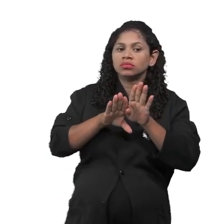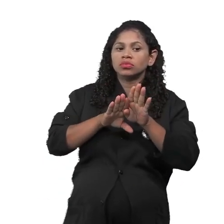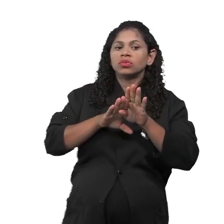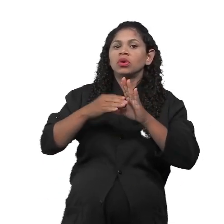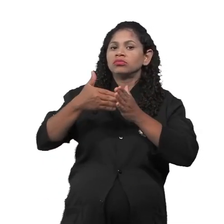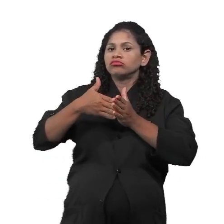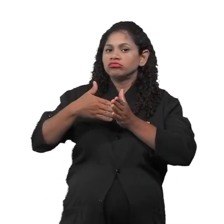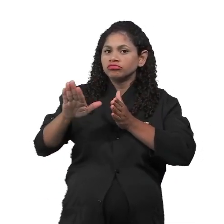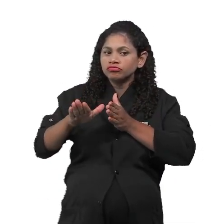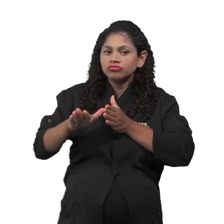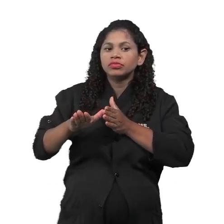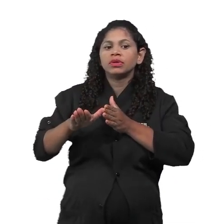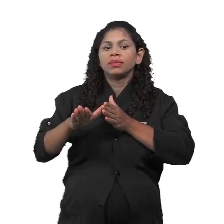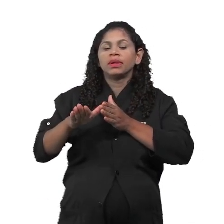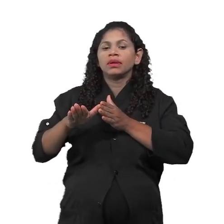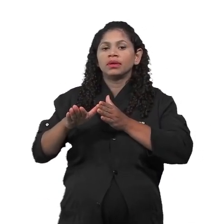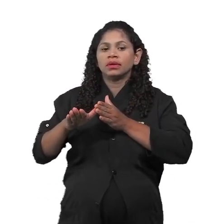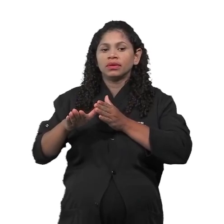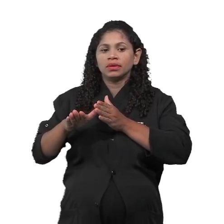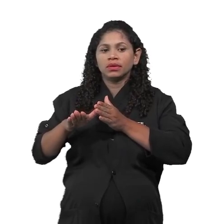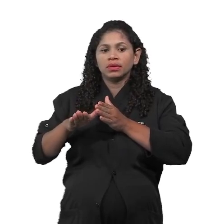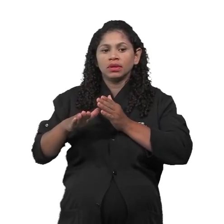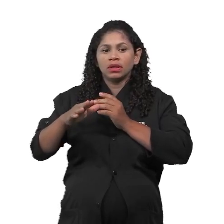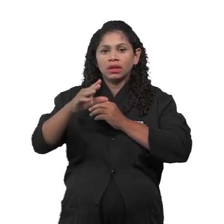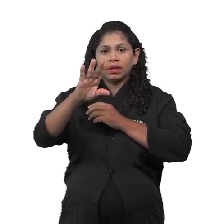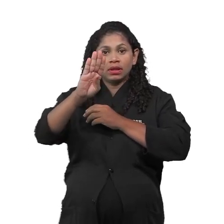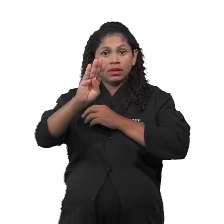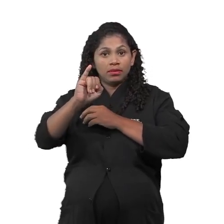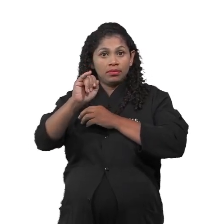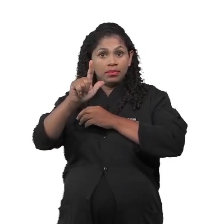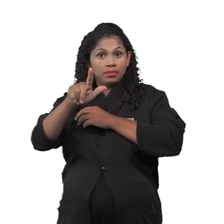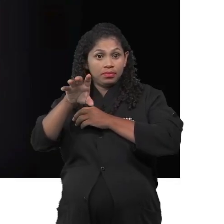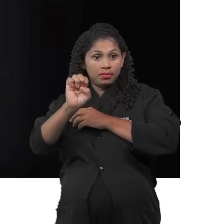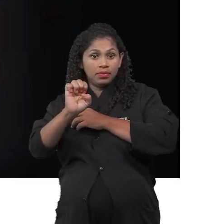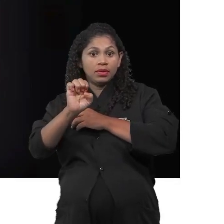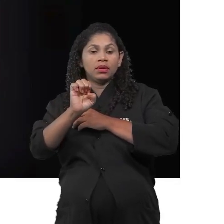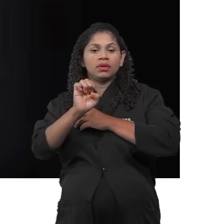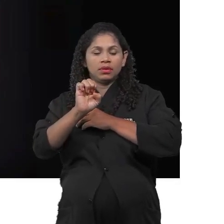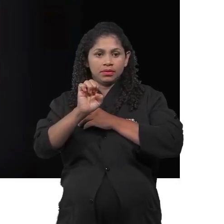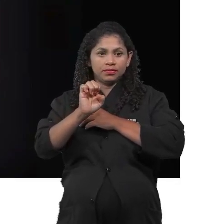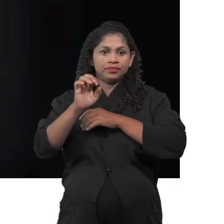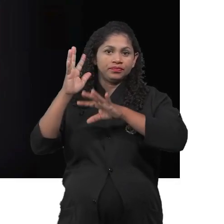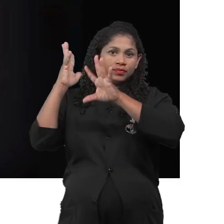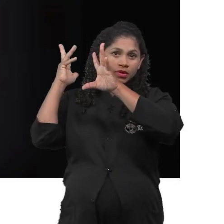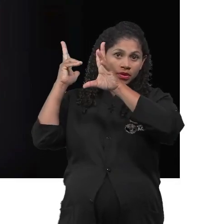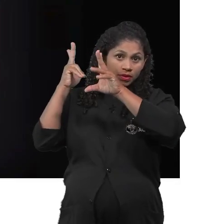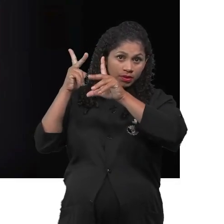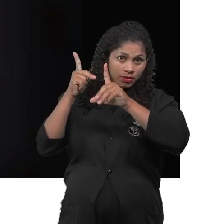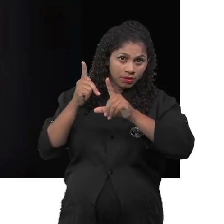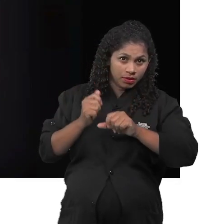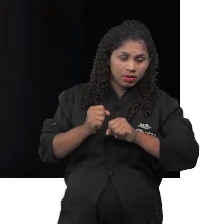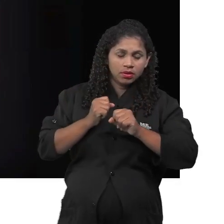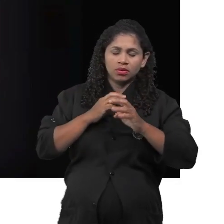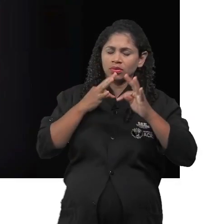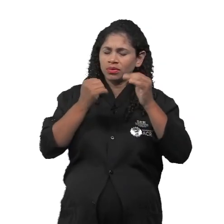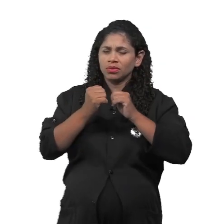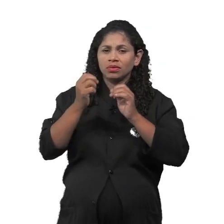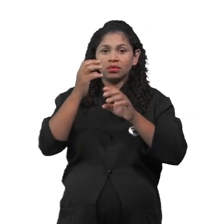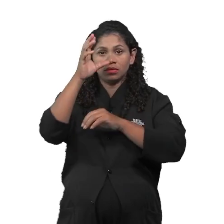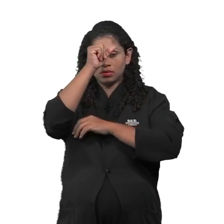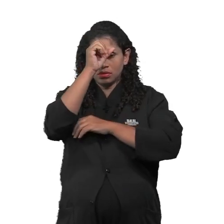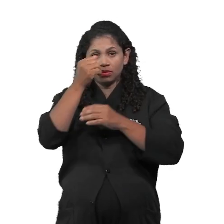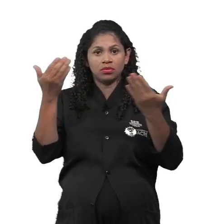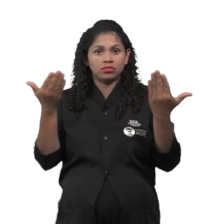pela bile ou pela via pulmonar. Então, aqui, recapitulando, revisando tudo que a gente aprendeu